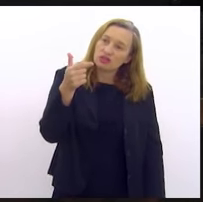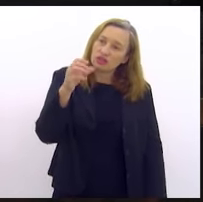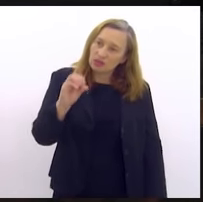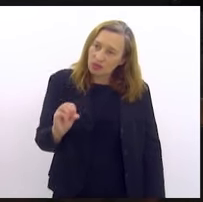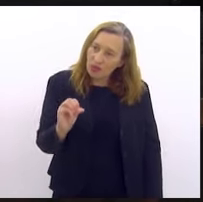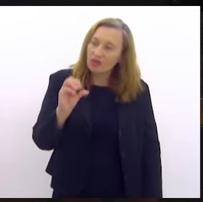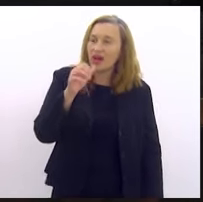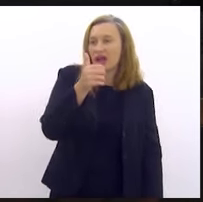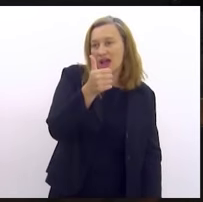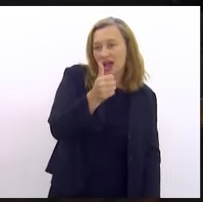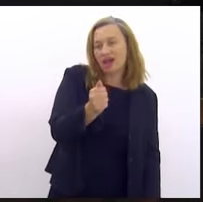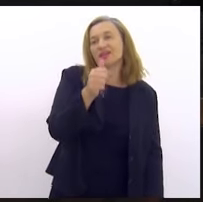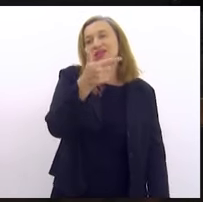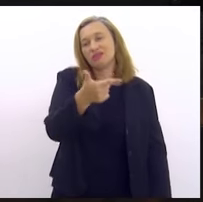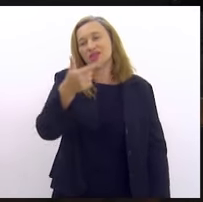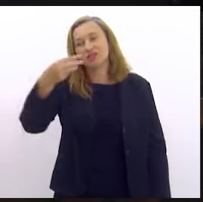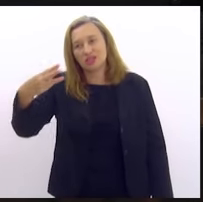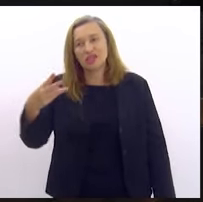1029-A/23,